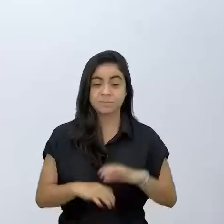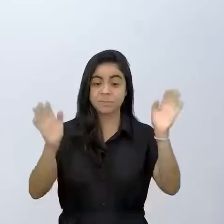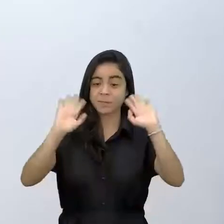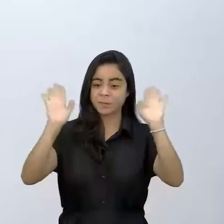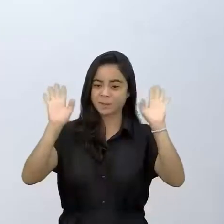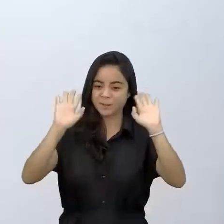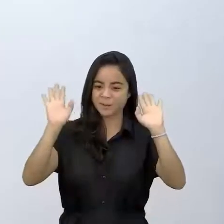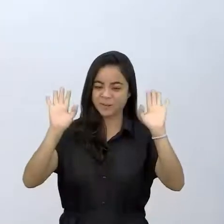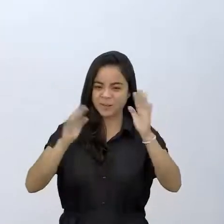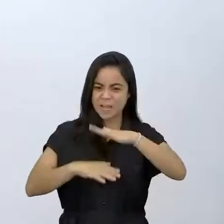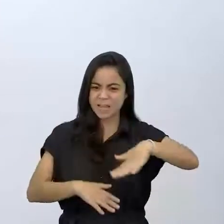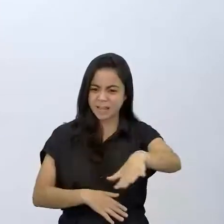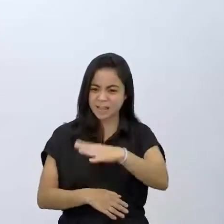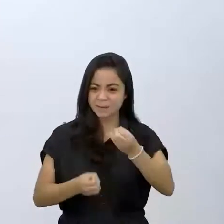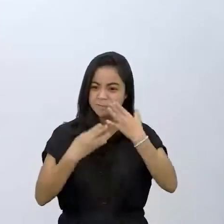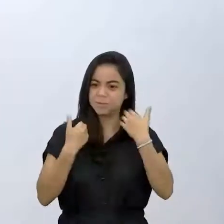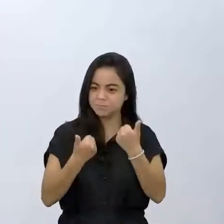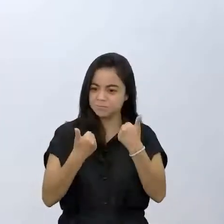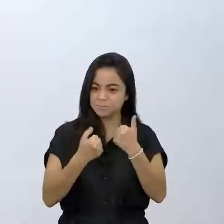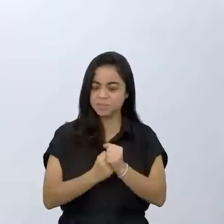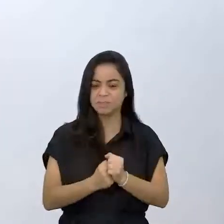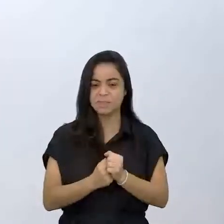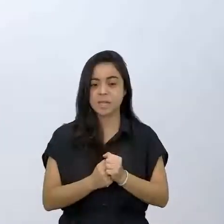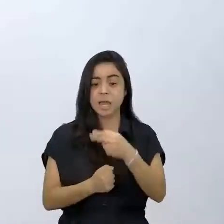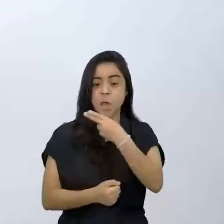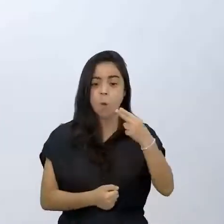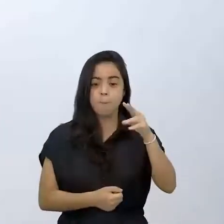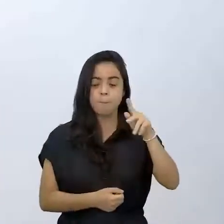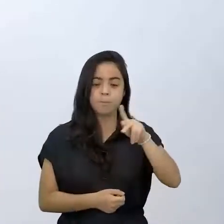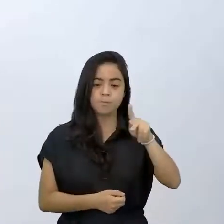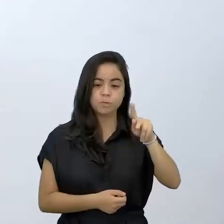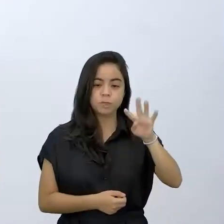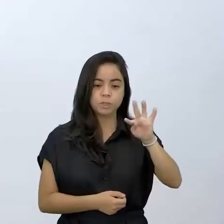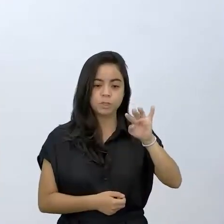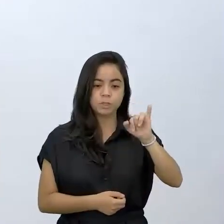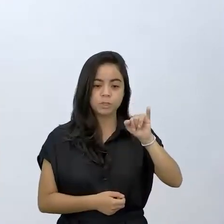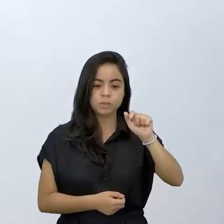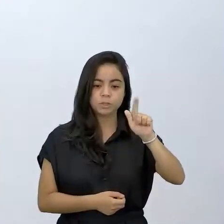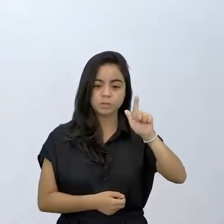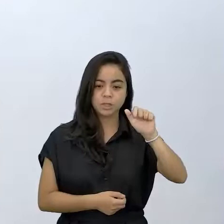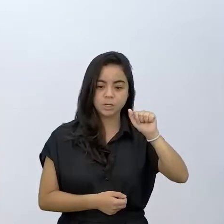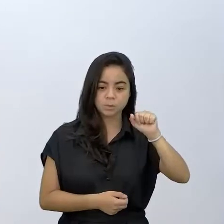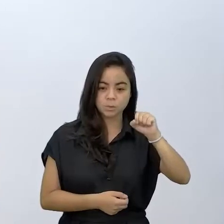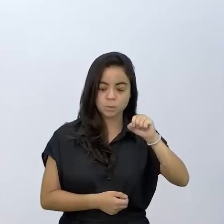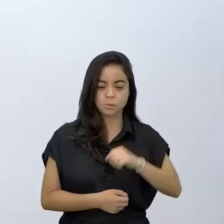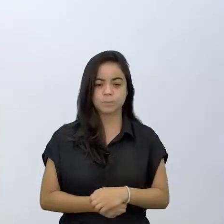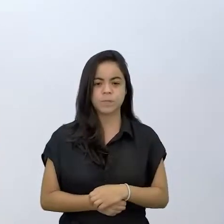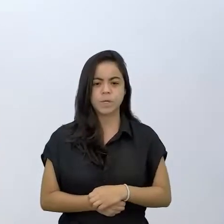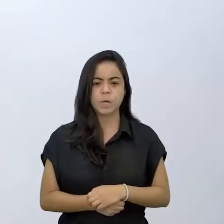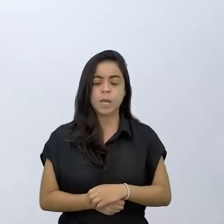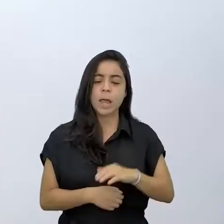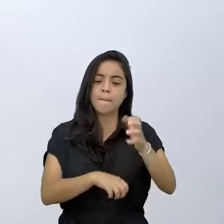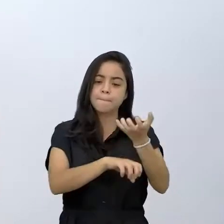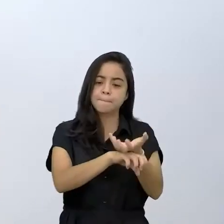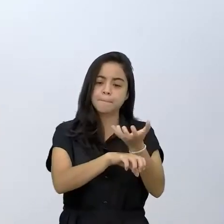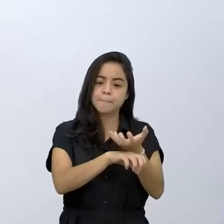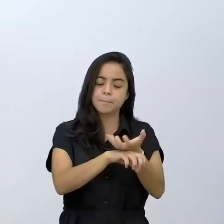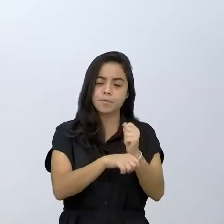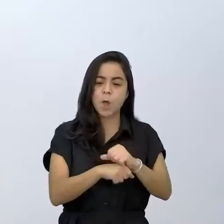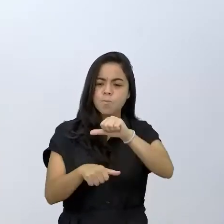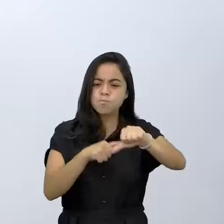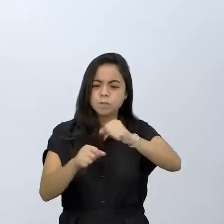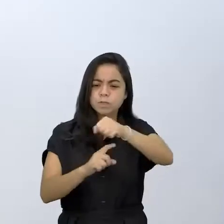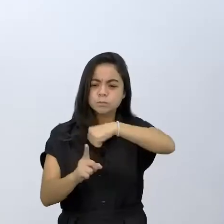E aí, pessoal da rede, tudo bem? Eu sou o professor Thiago Lazarim, do componente Mudanças Sociais, Demografia e